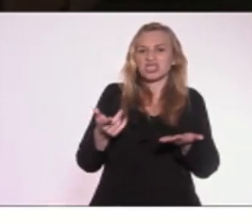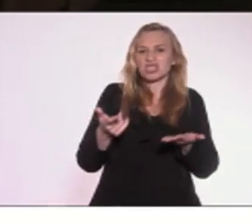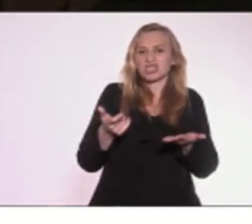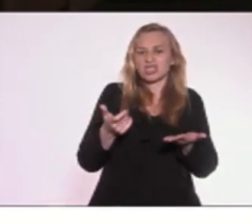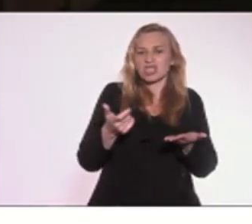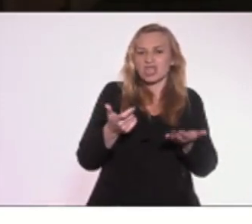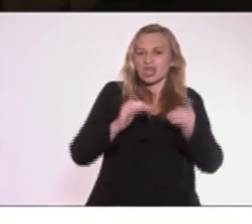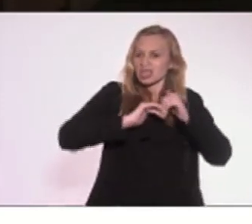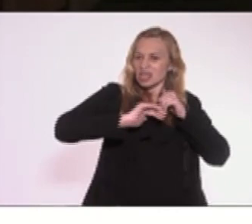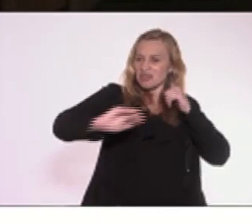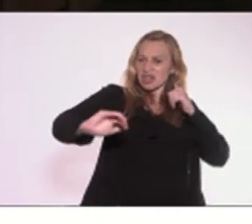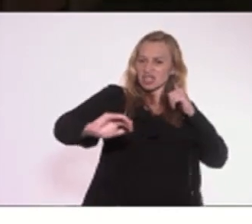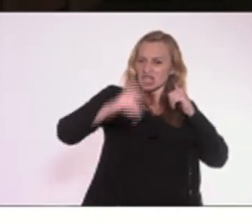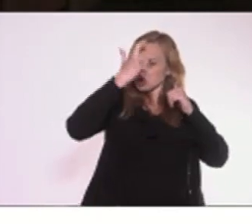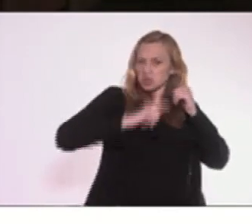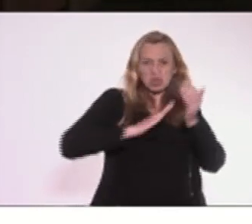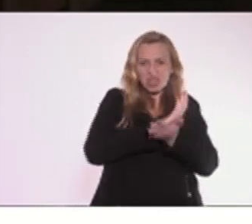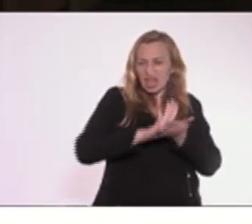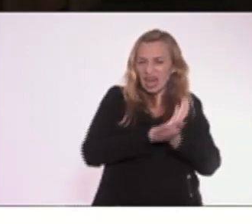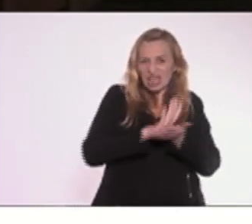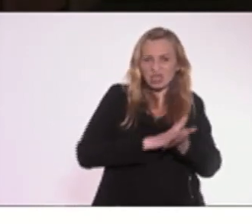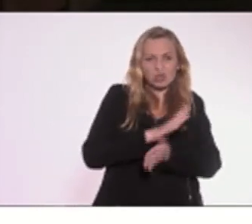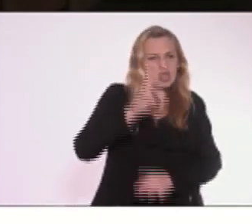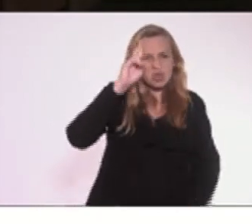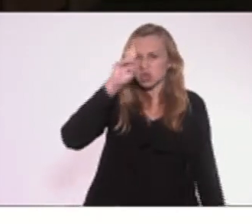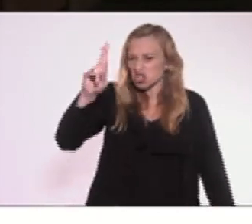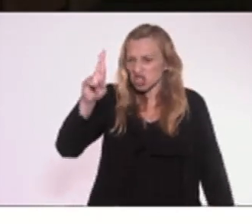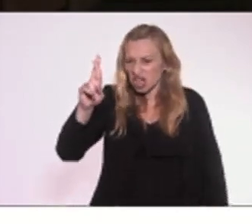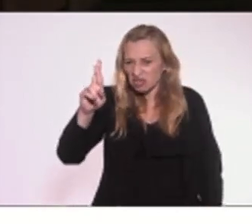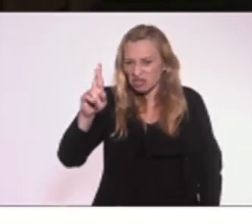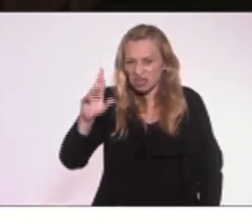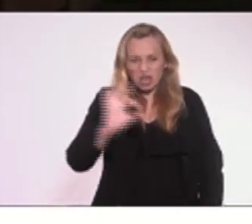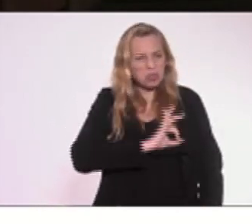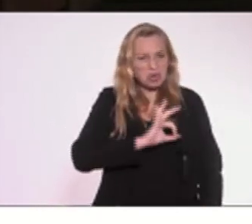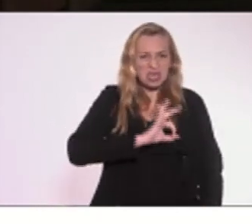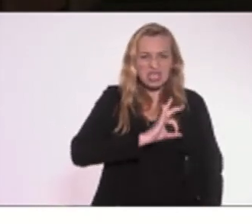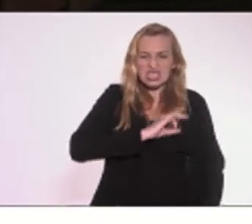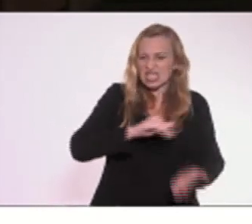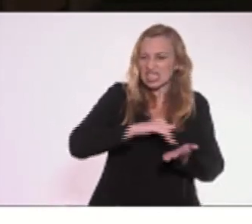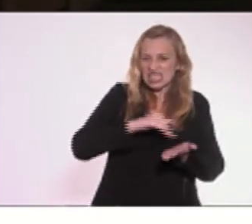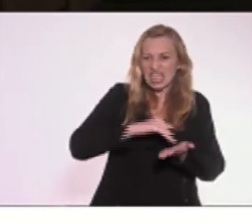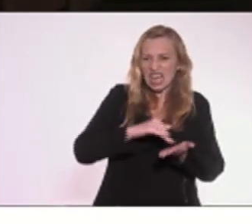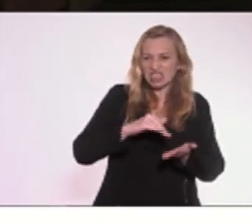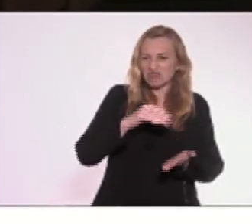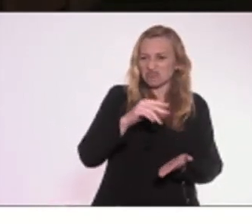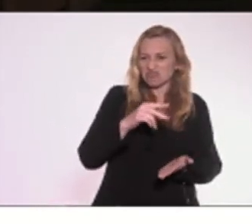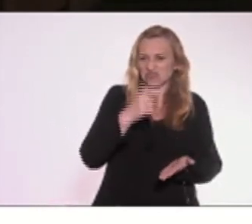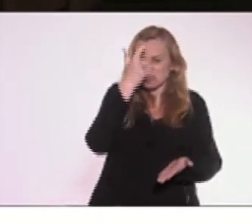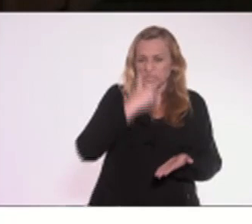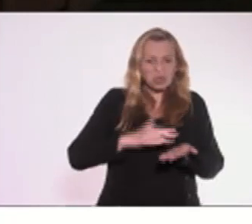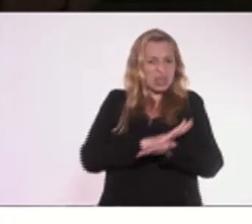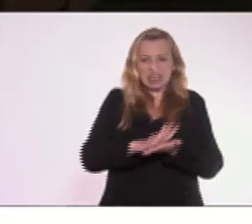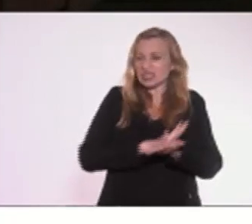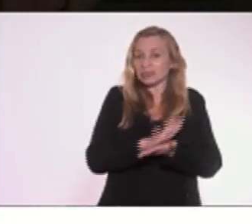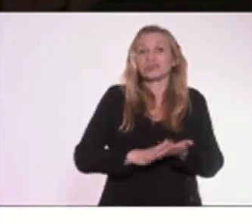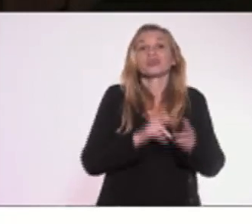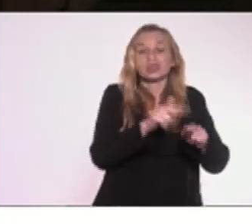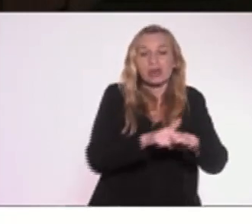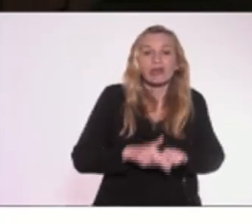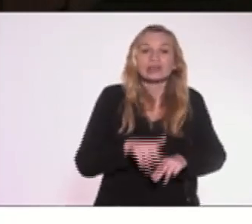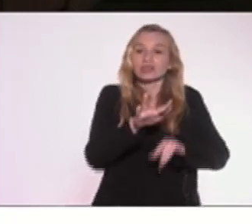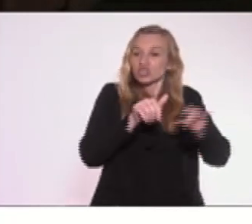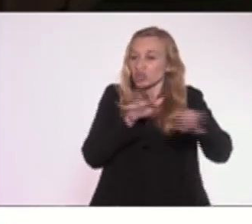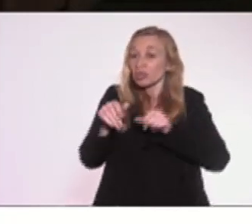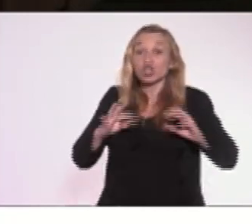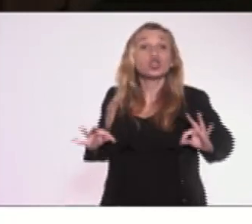Sem vocês, o chefe da polícia, o secretário, não é ninguém. Por isso que eu fiz questão, deputado, de chamar